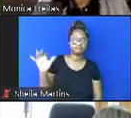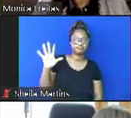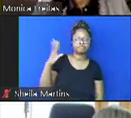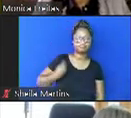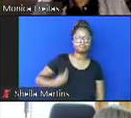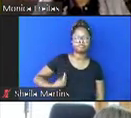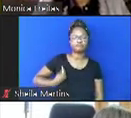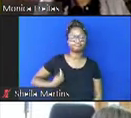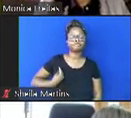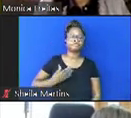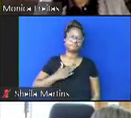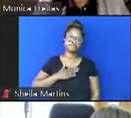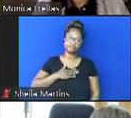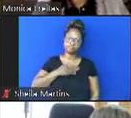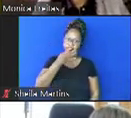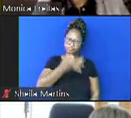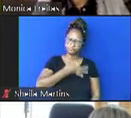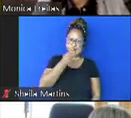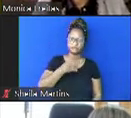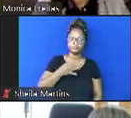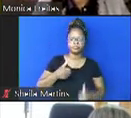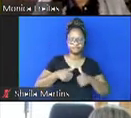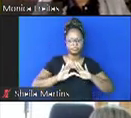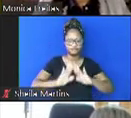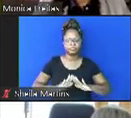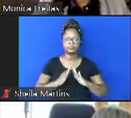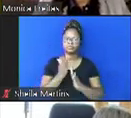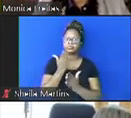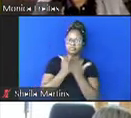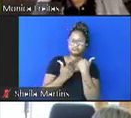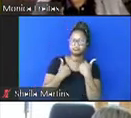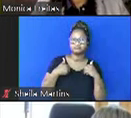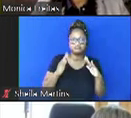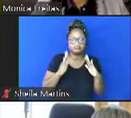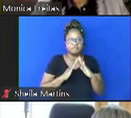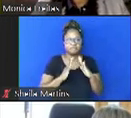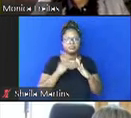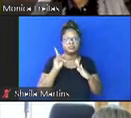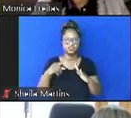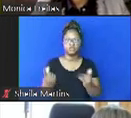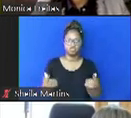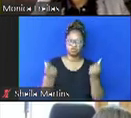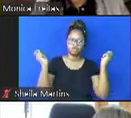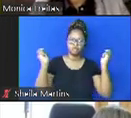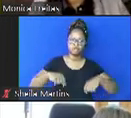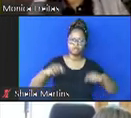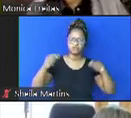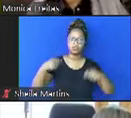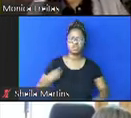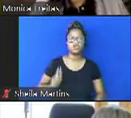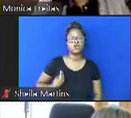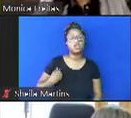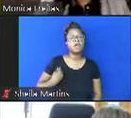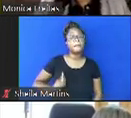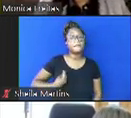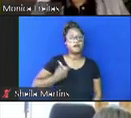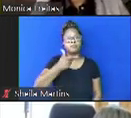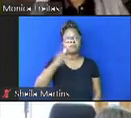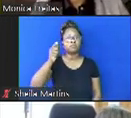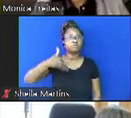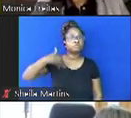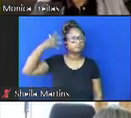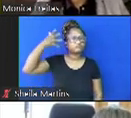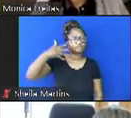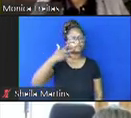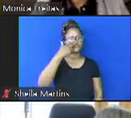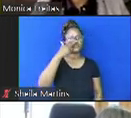de vista de moradia, alimentação. Esse valor, muitas vezes, eu participei de um outro evento e parece que